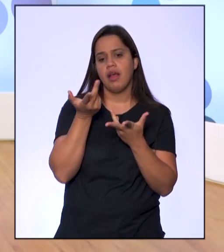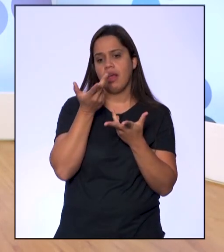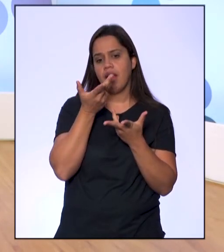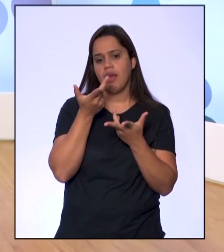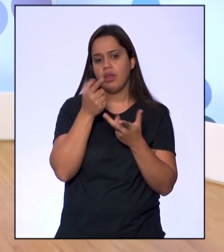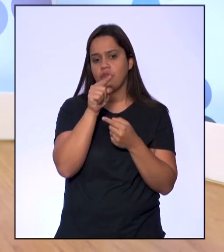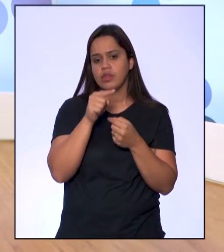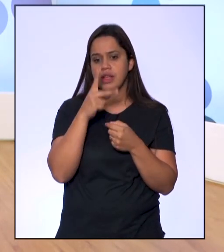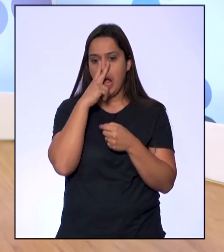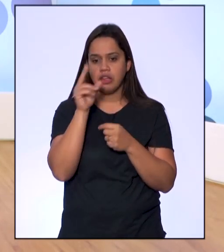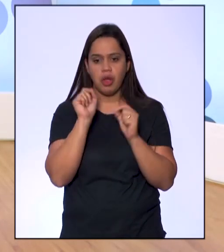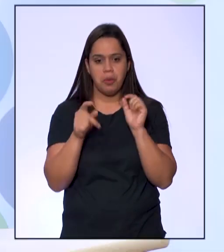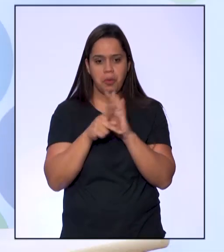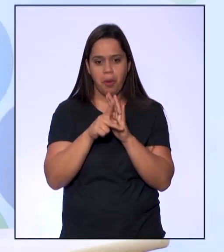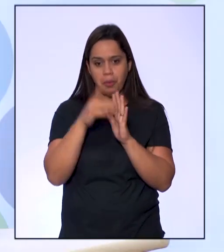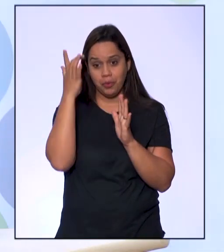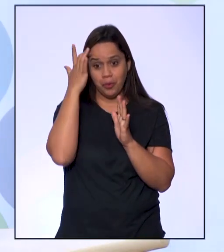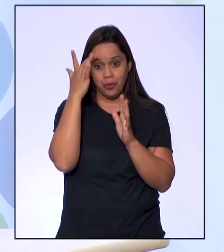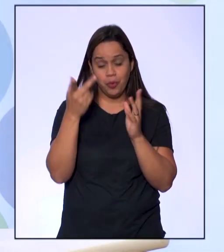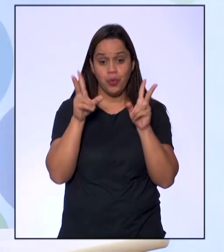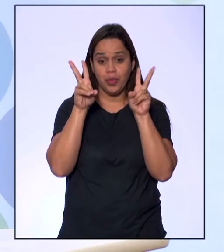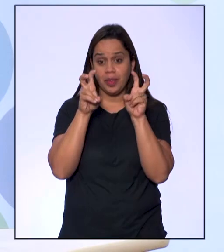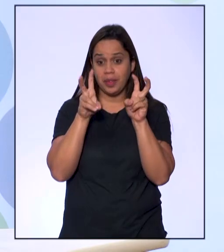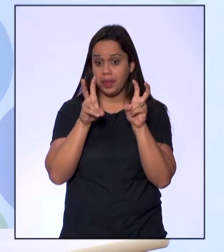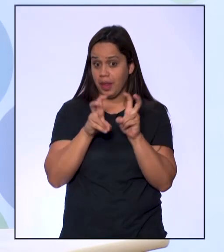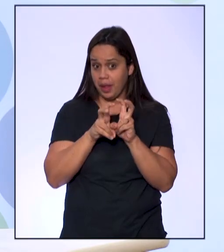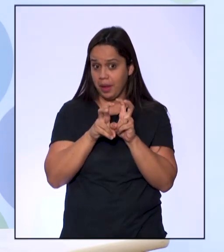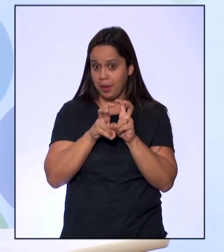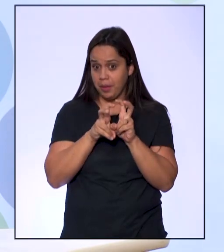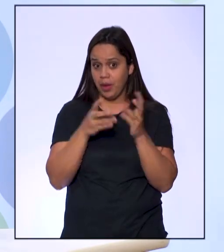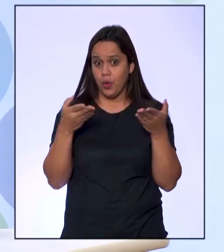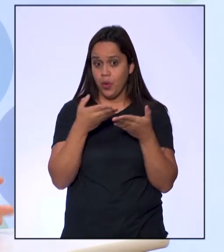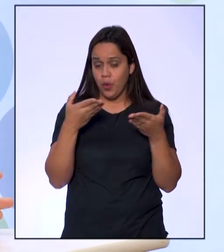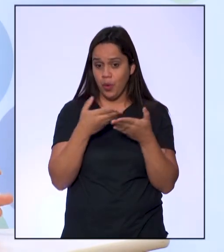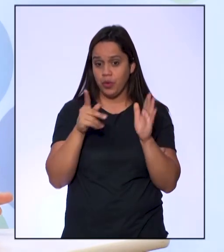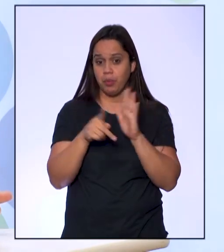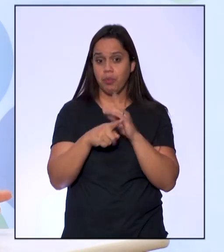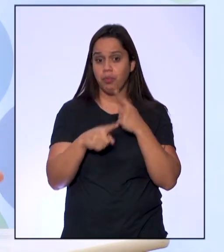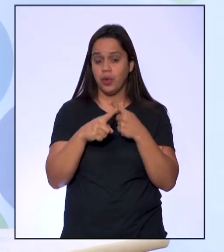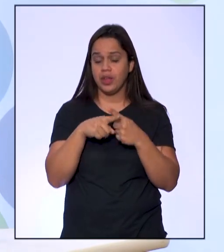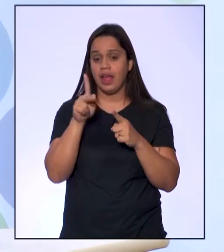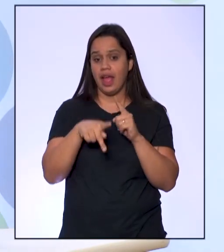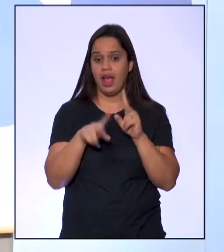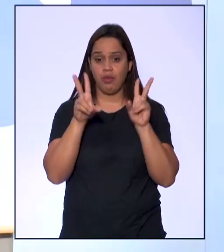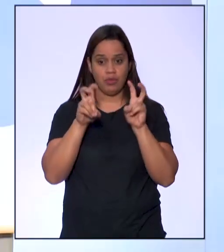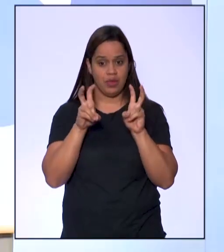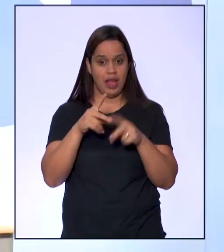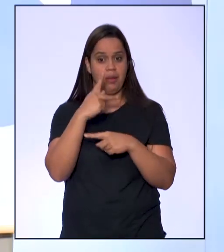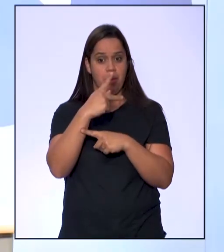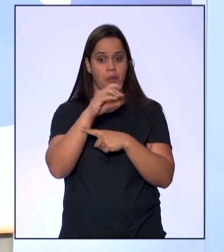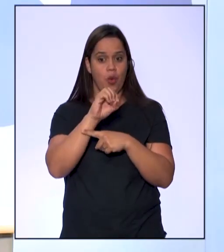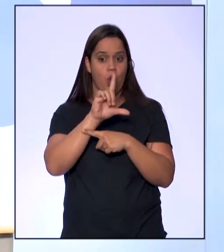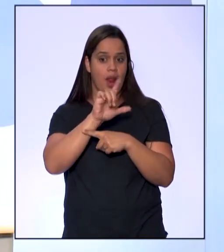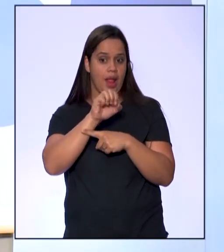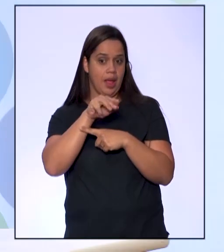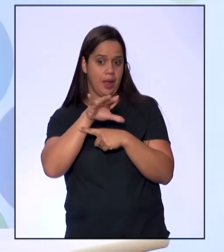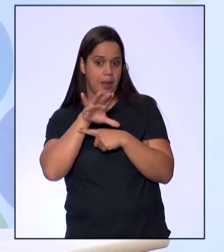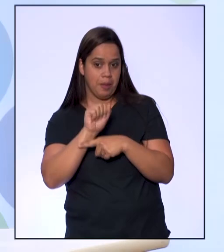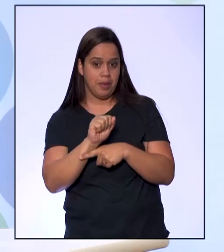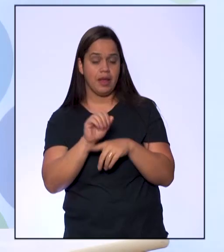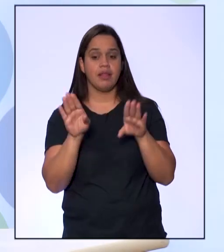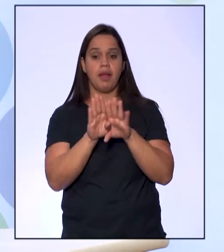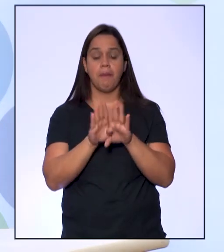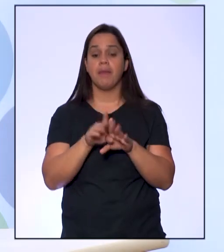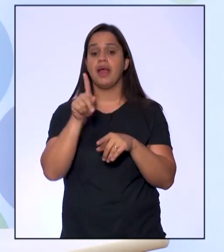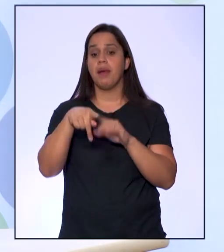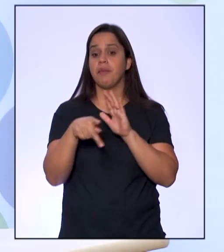tema de hoje, que foi uma questão muito polêmica, uma questão controversa, certo? Controversa. Então, isso